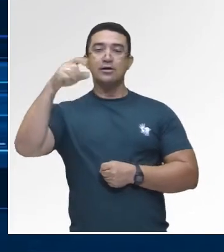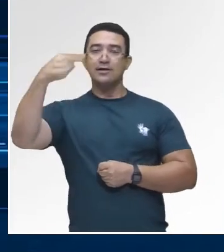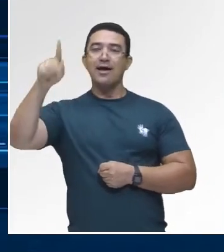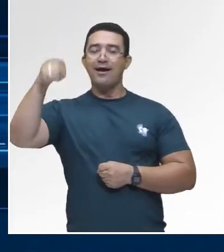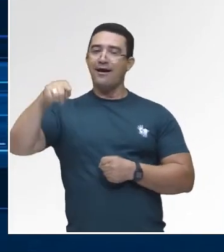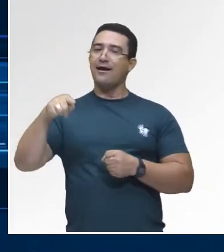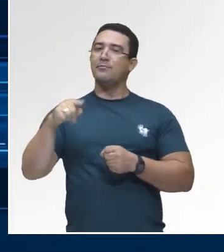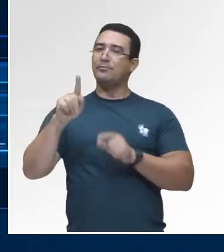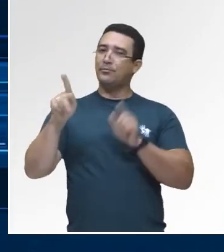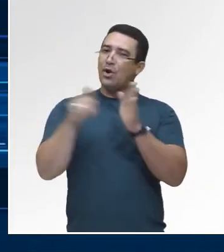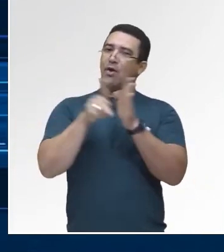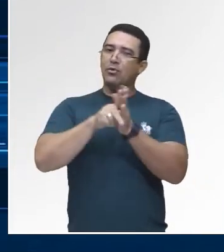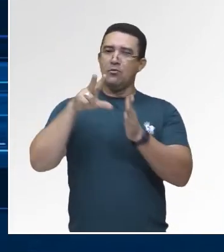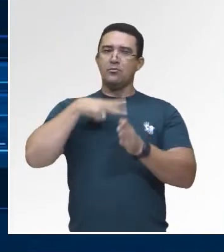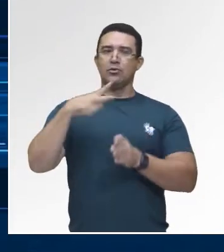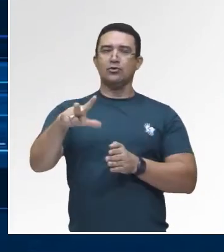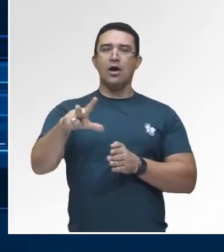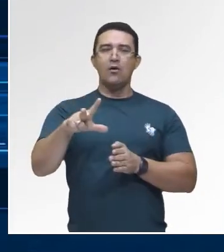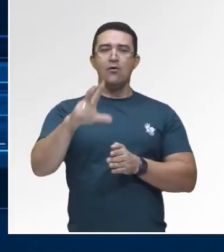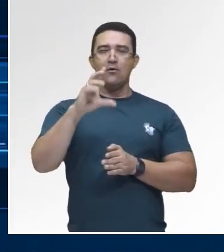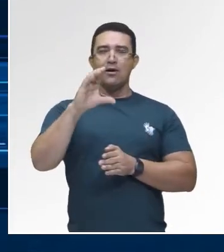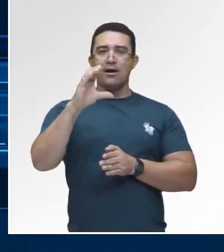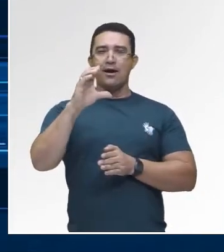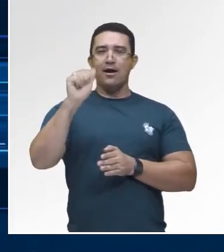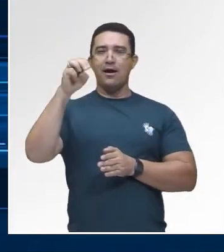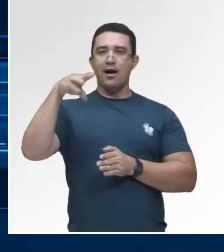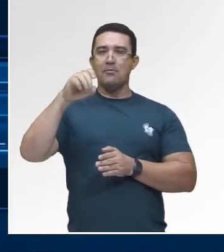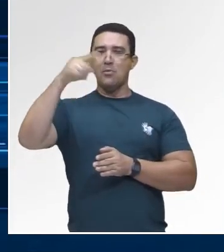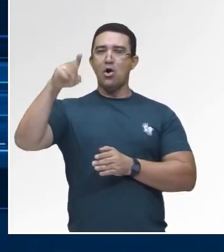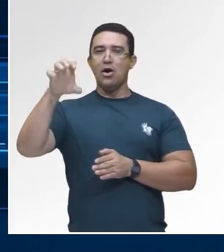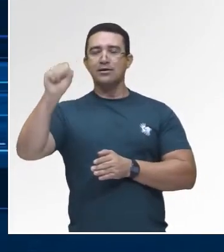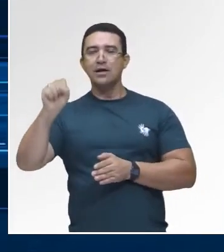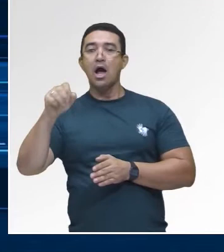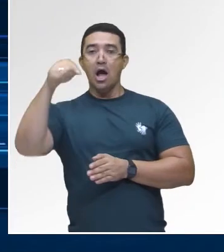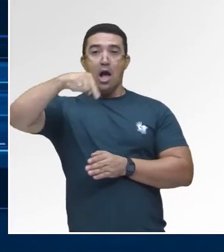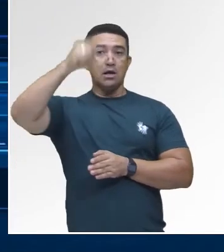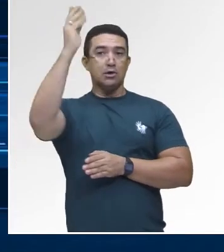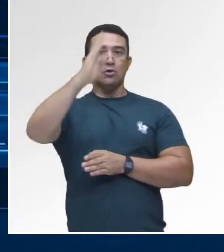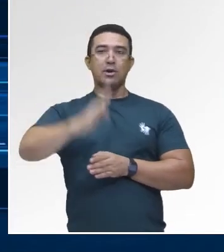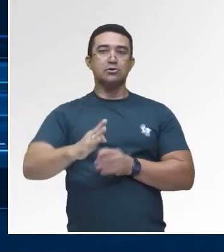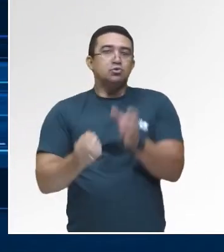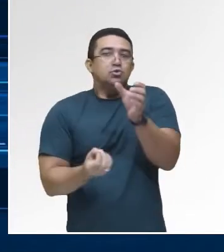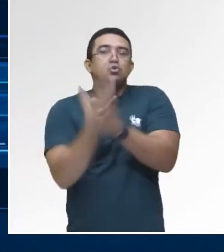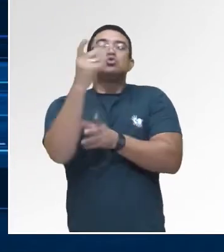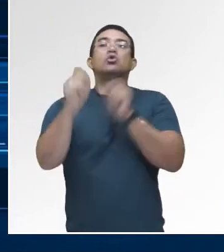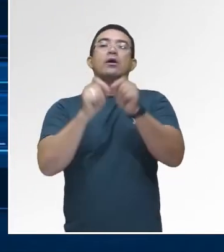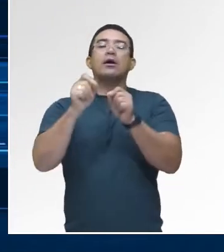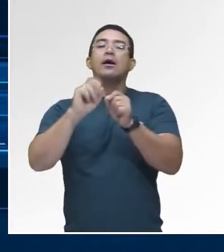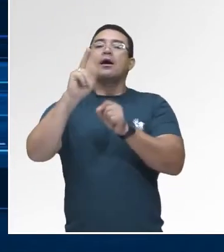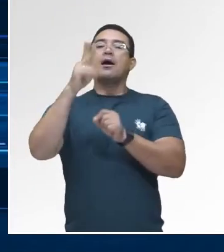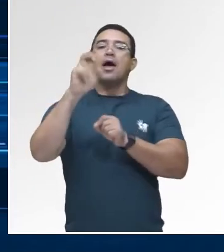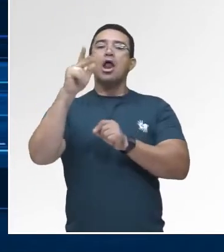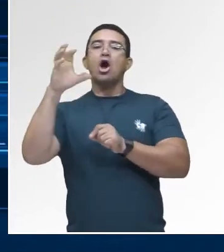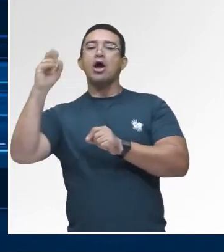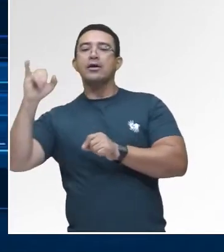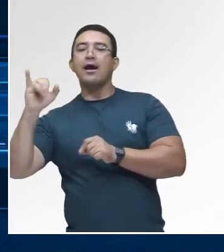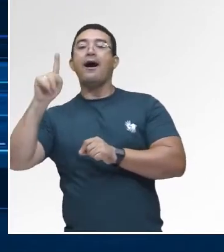terceira geração, eles vão indicar o índio como nosso herói nacional. O professor José Francisco vai falar sobre